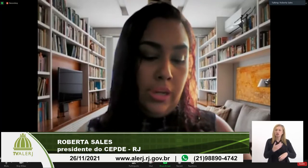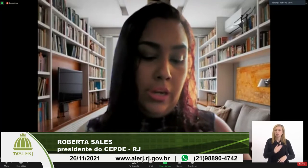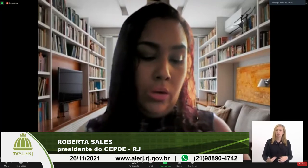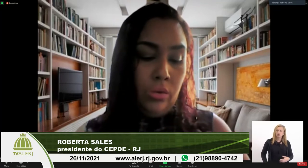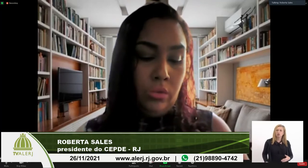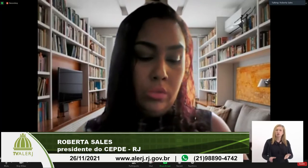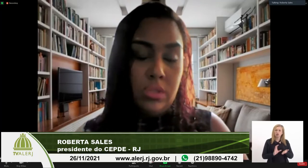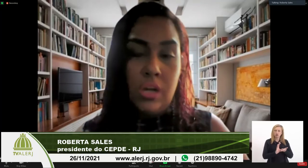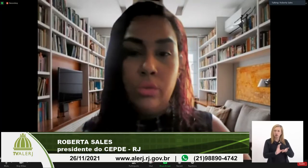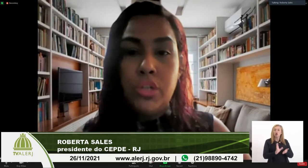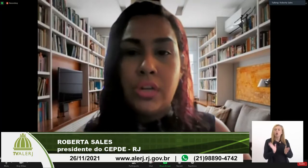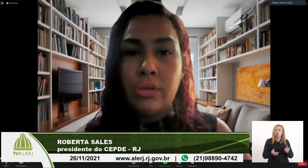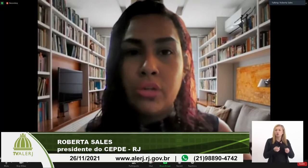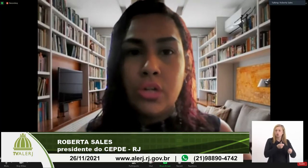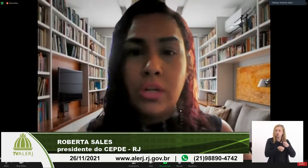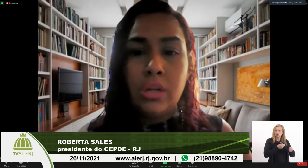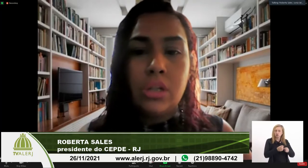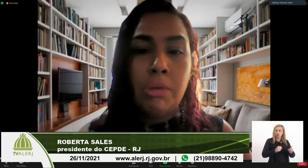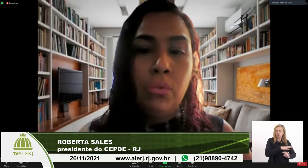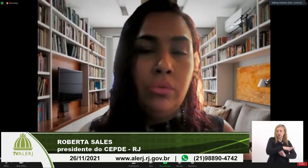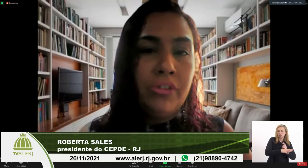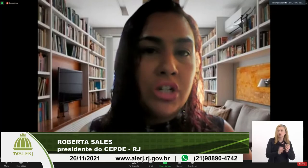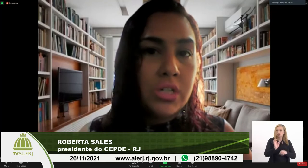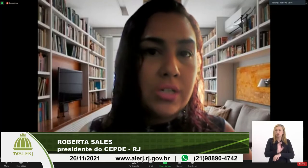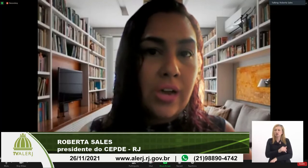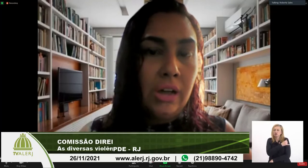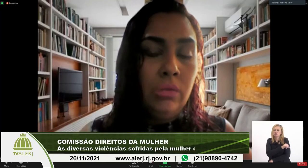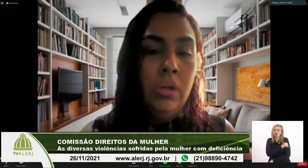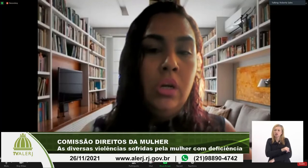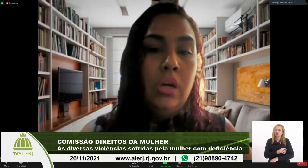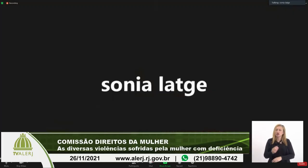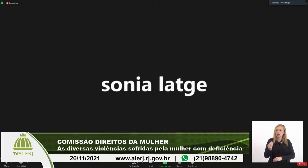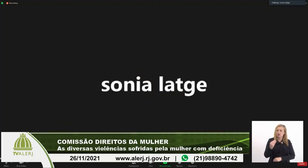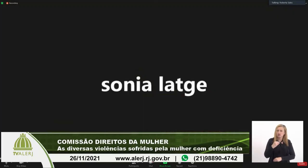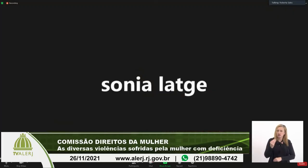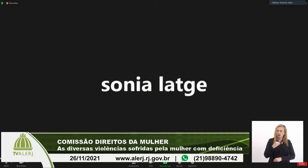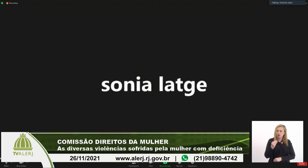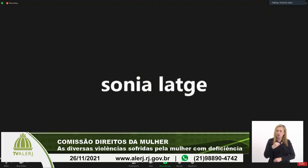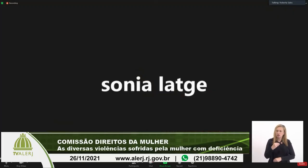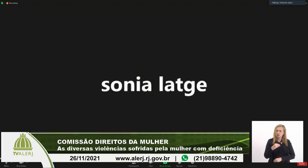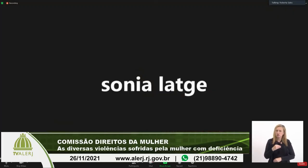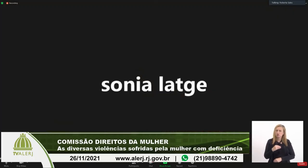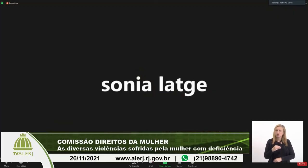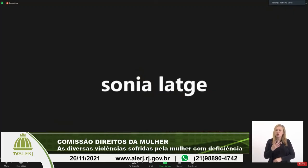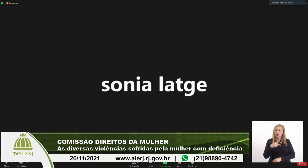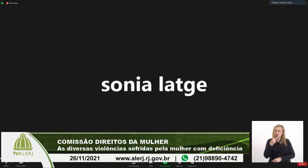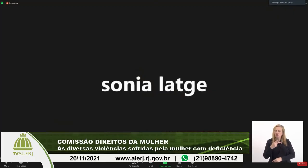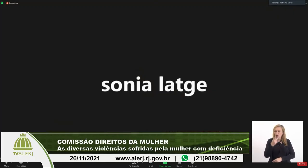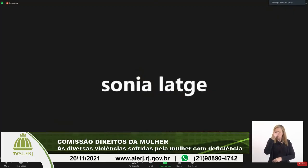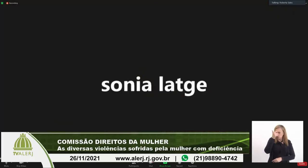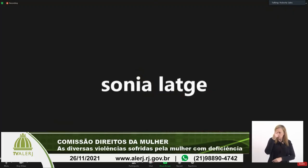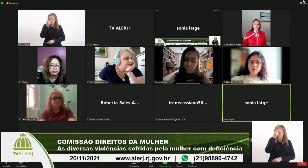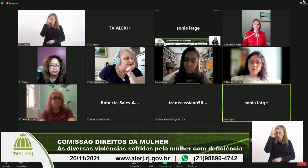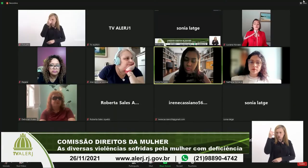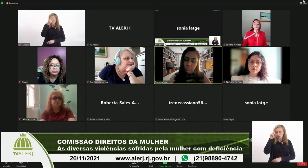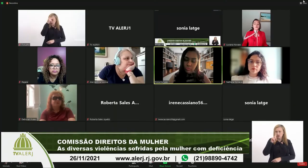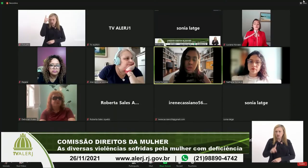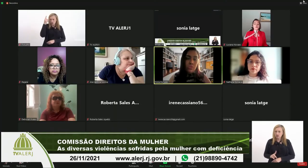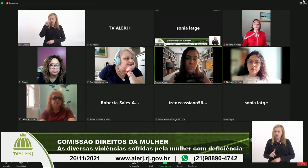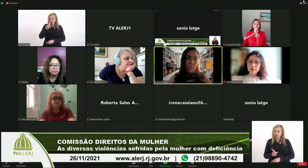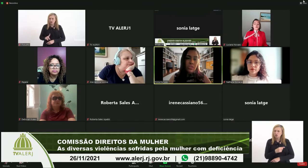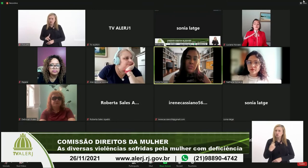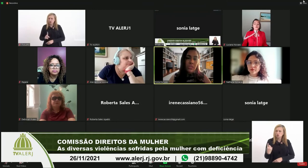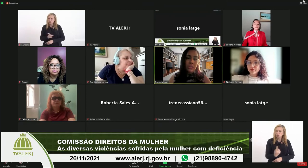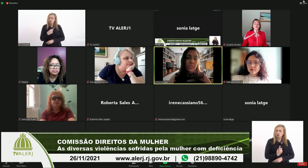o controle social no estado do Rio de Janeiro está muito fragilizado e eu falo como pessoa com deficiência no